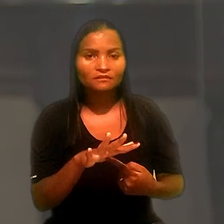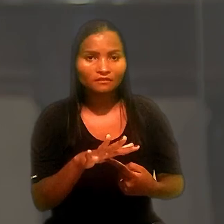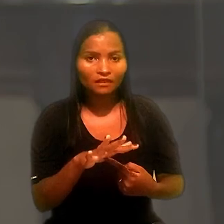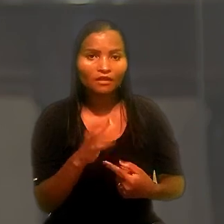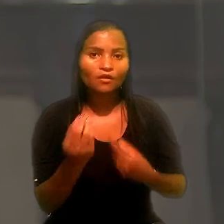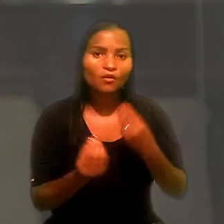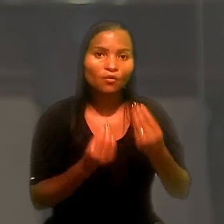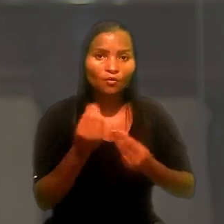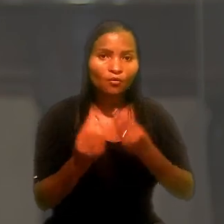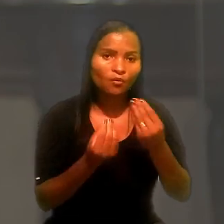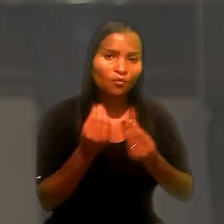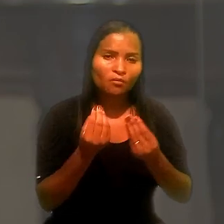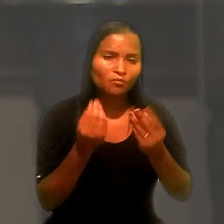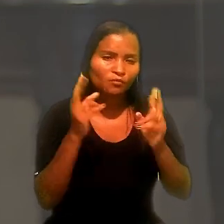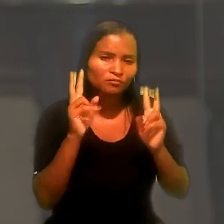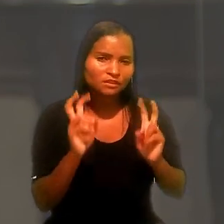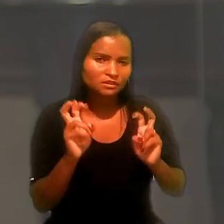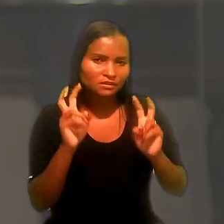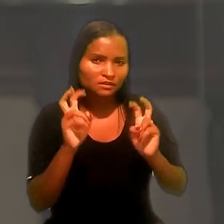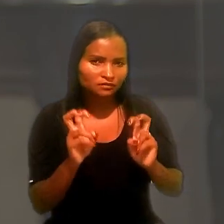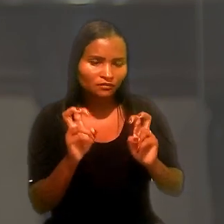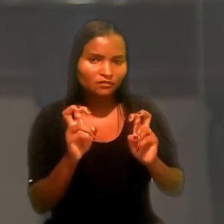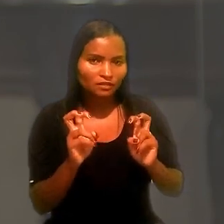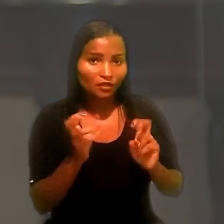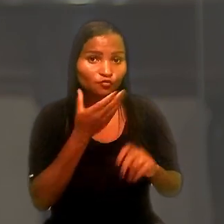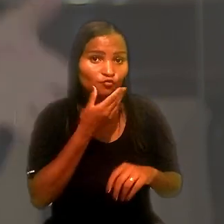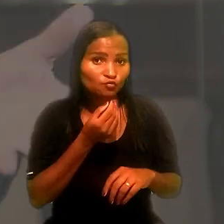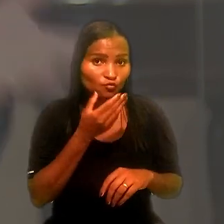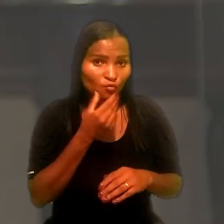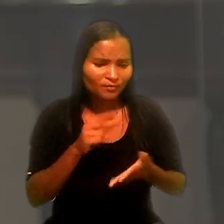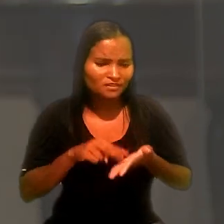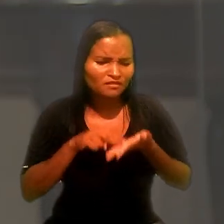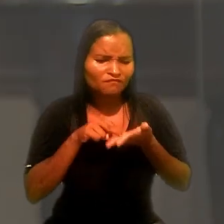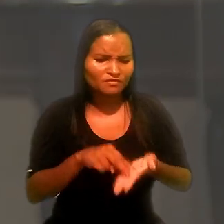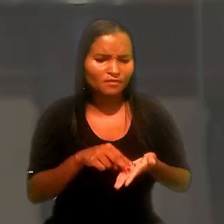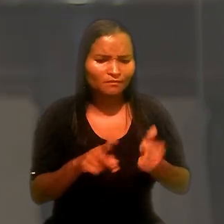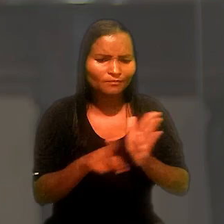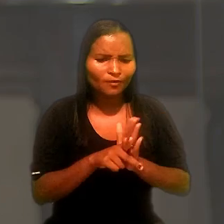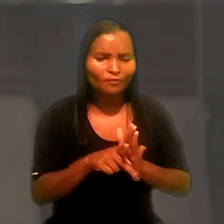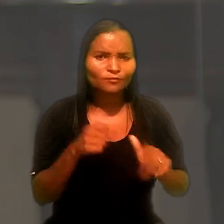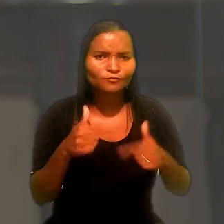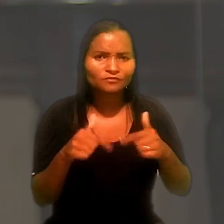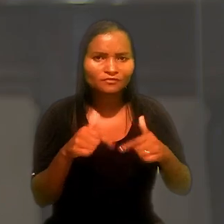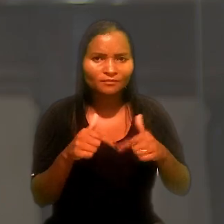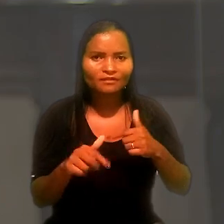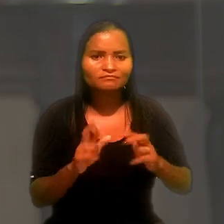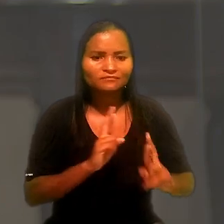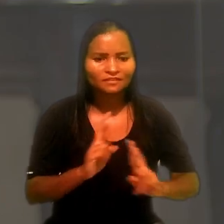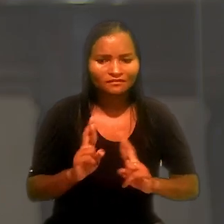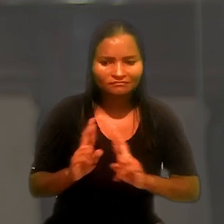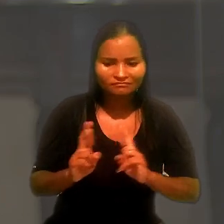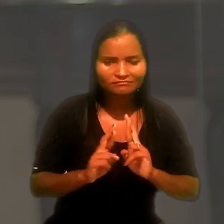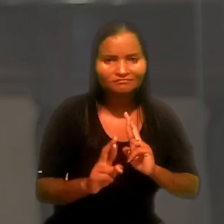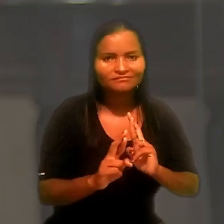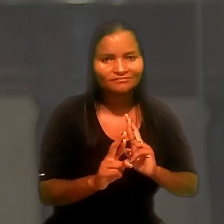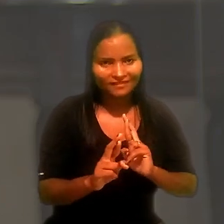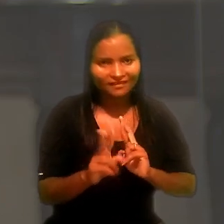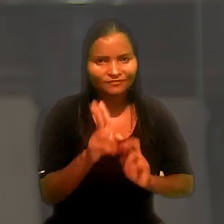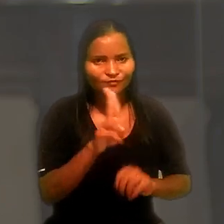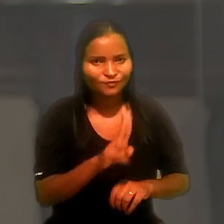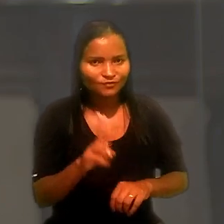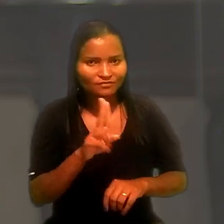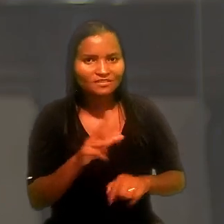como uma das hipóteses de o homem se afirmar pelo trabalho e se relacionar na prestação do